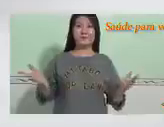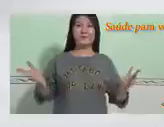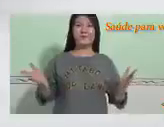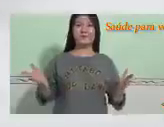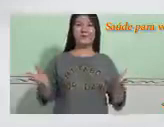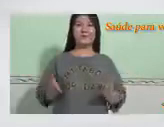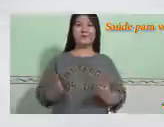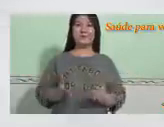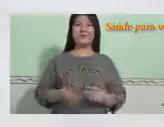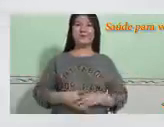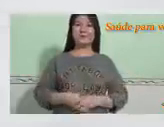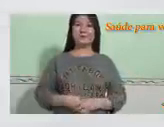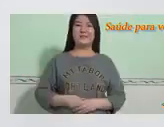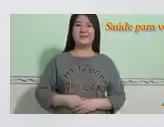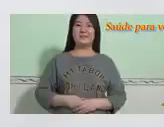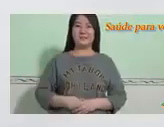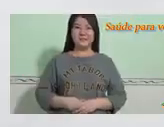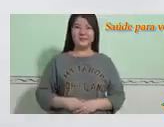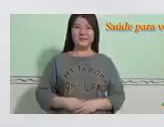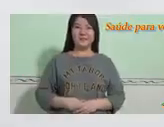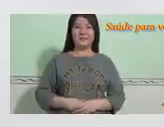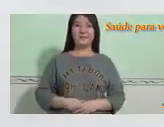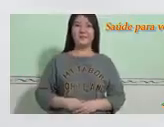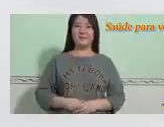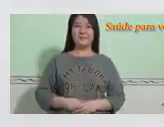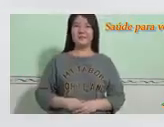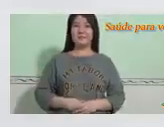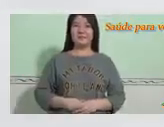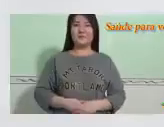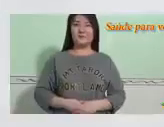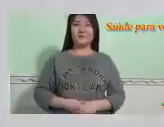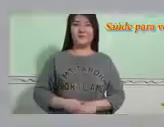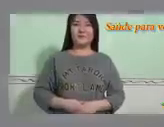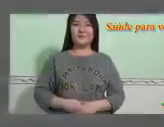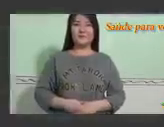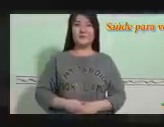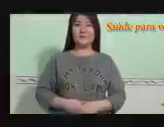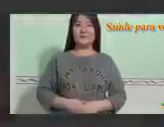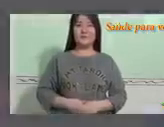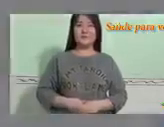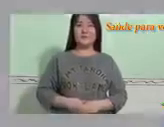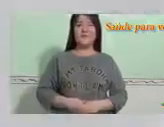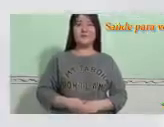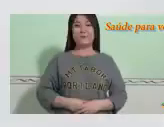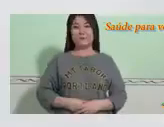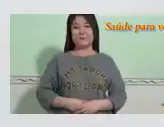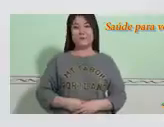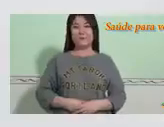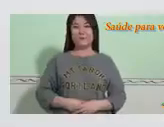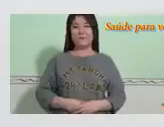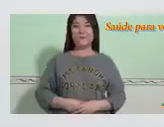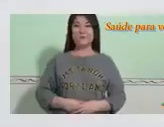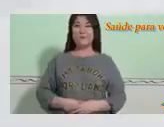A demência frontotemporal, antigamente conhecida como doença DEPIC, é um conjunto de distúrbios que atingem